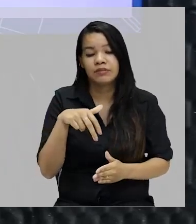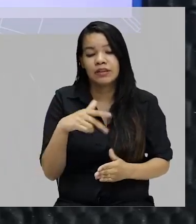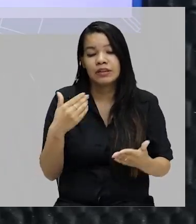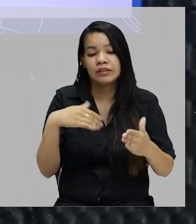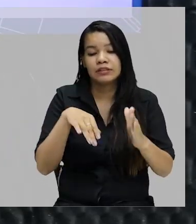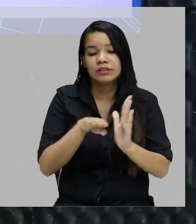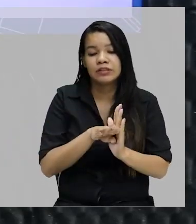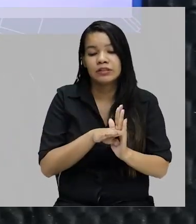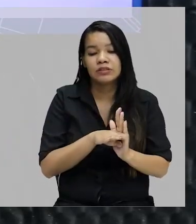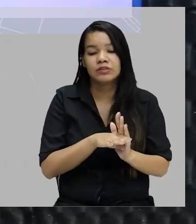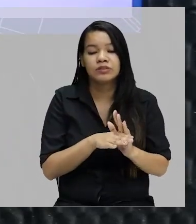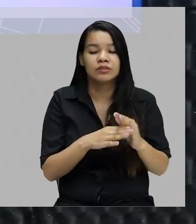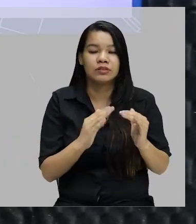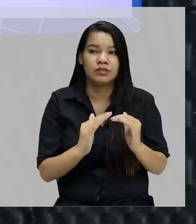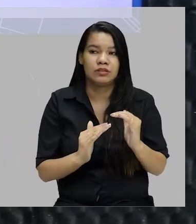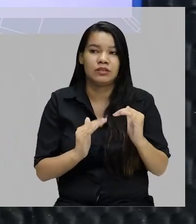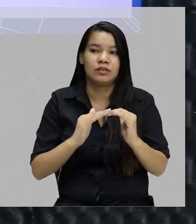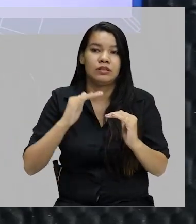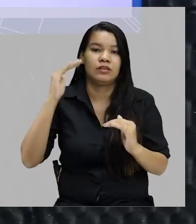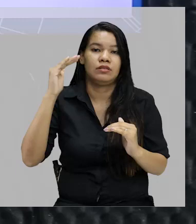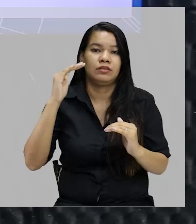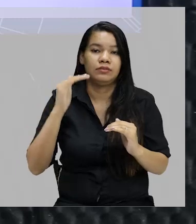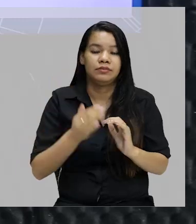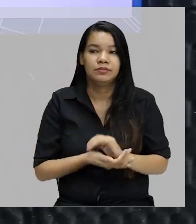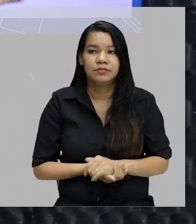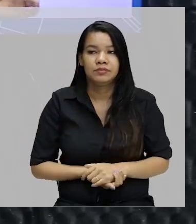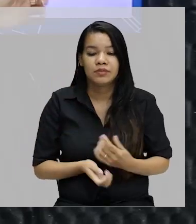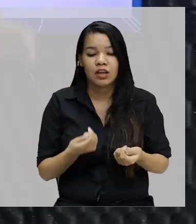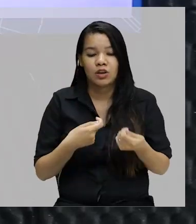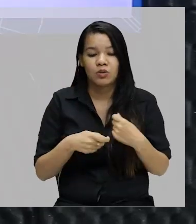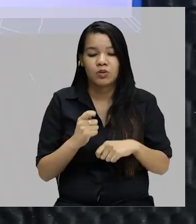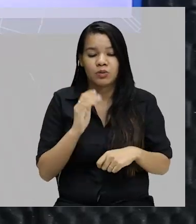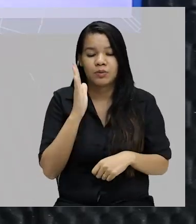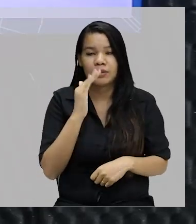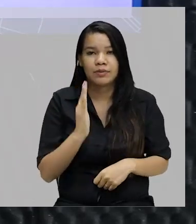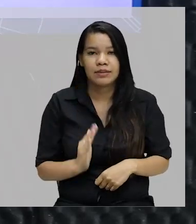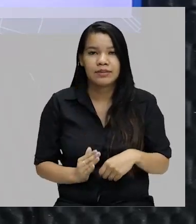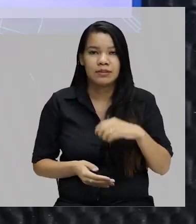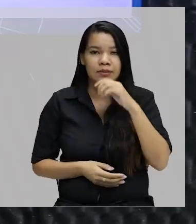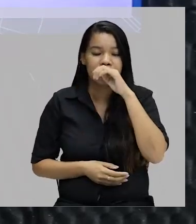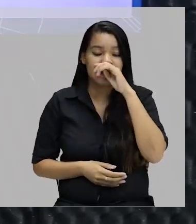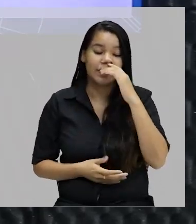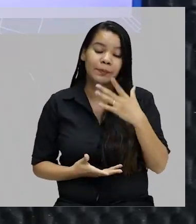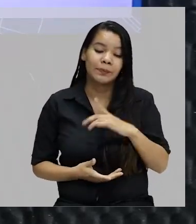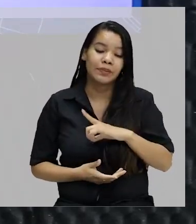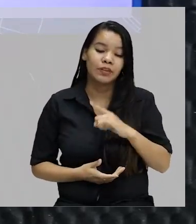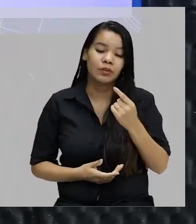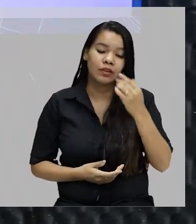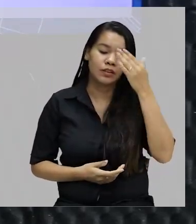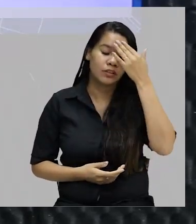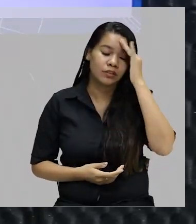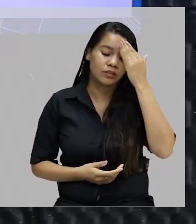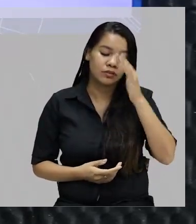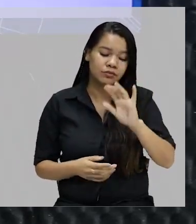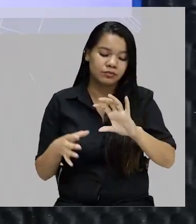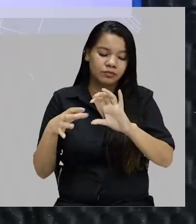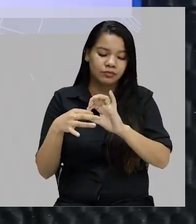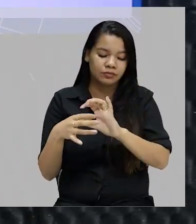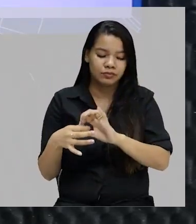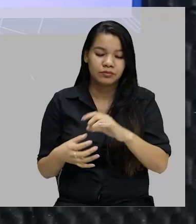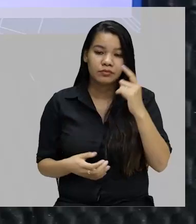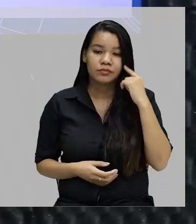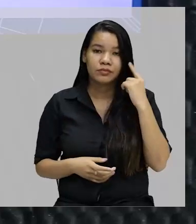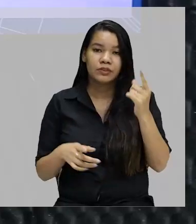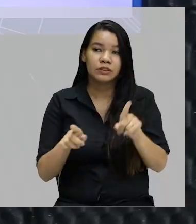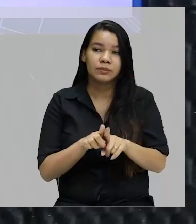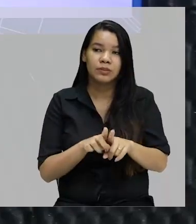crescimento. Quem que caminha? A economia brasileira. Então, existe um entendimento, existe uma conexão de ideias